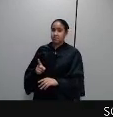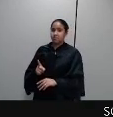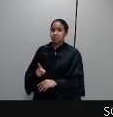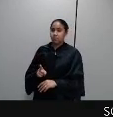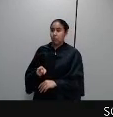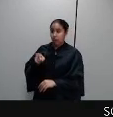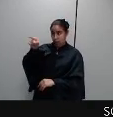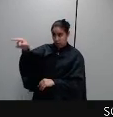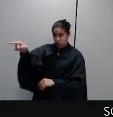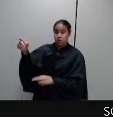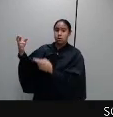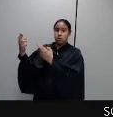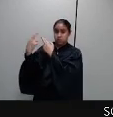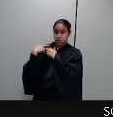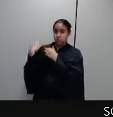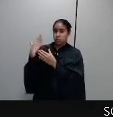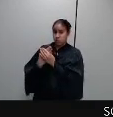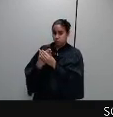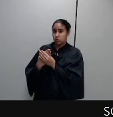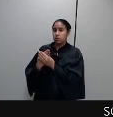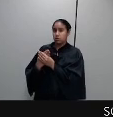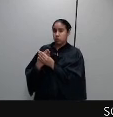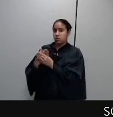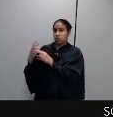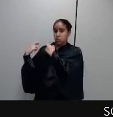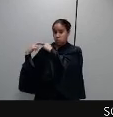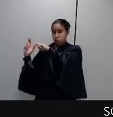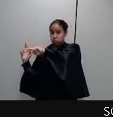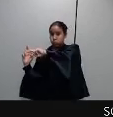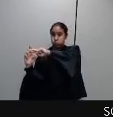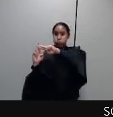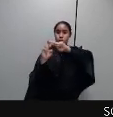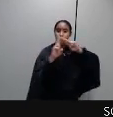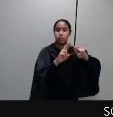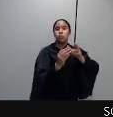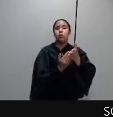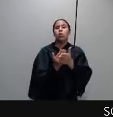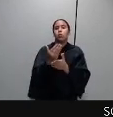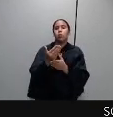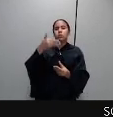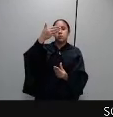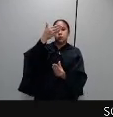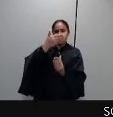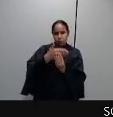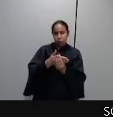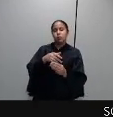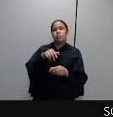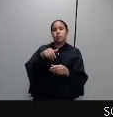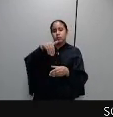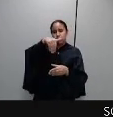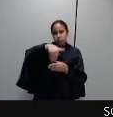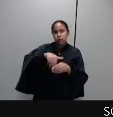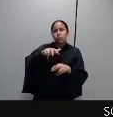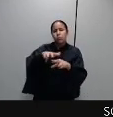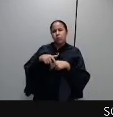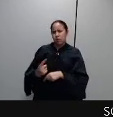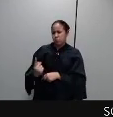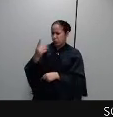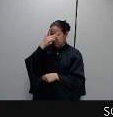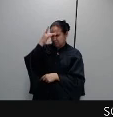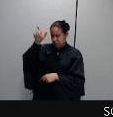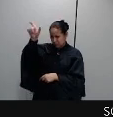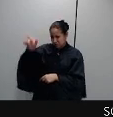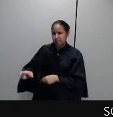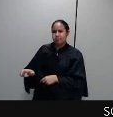encaminhado botasse Direction passou a prevalecer o voto condutor proferido no seguinte tentar colectivo